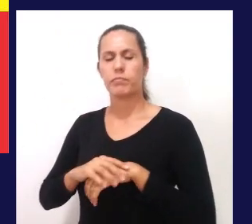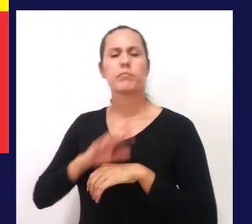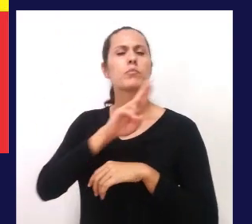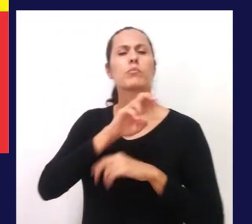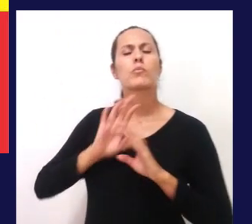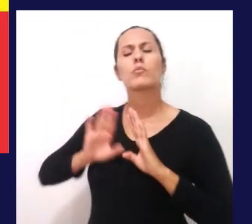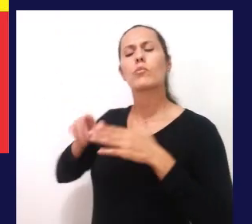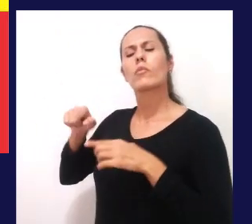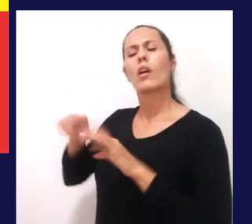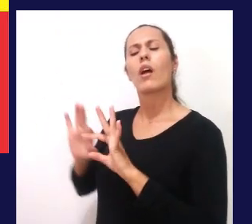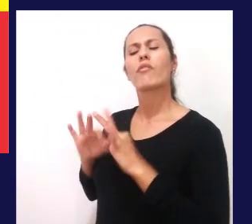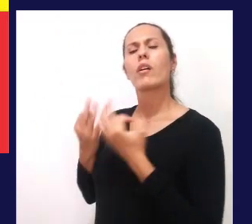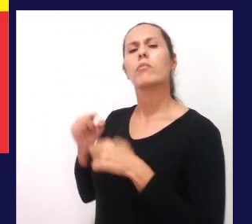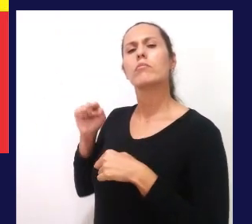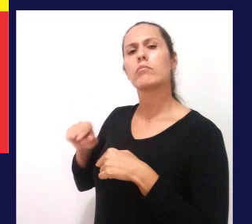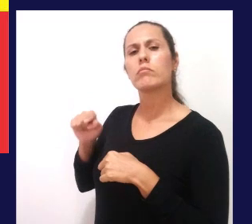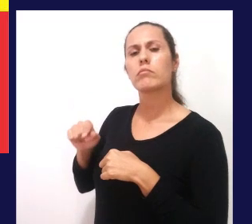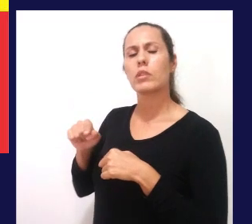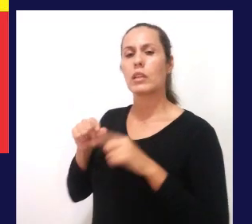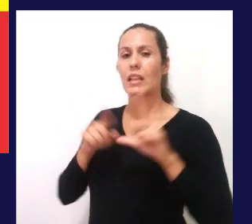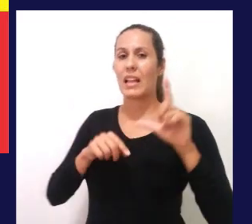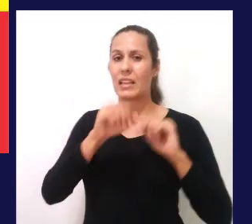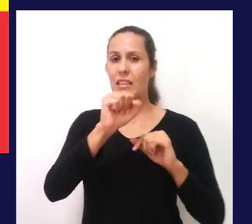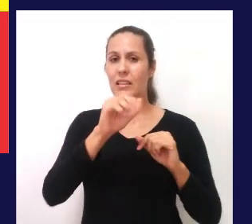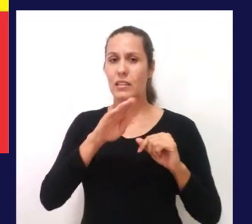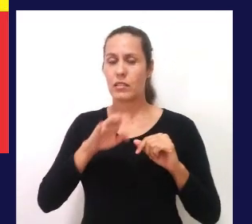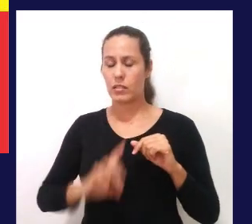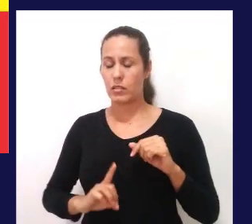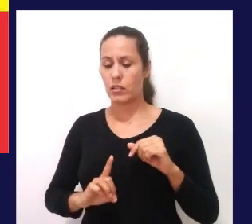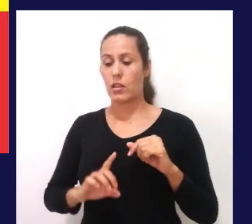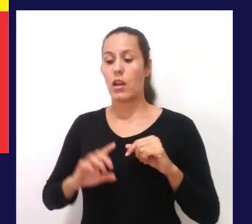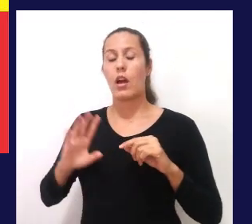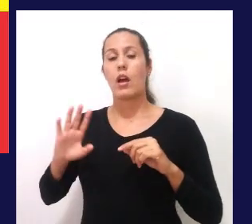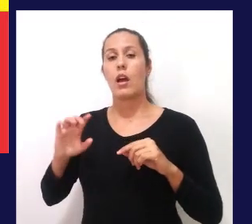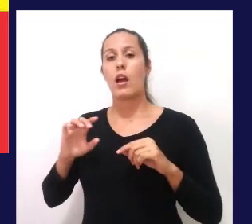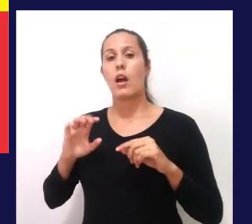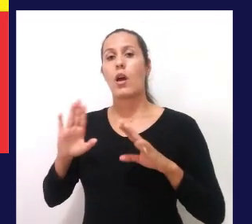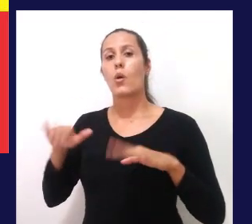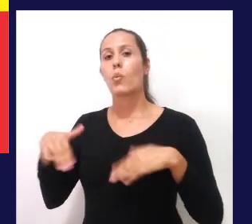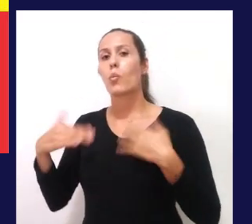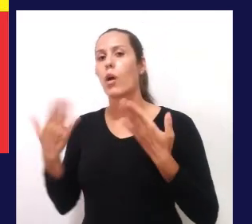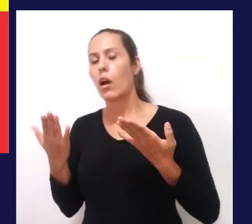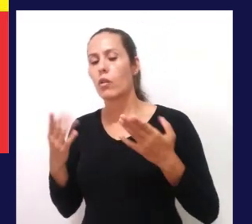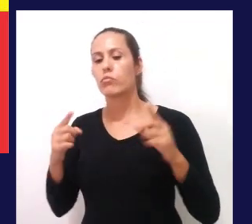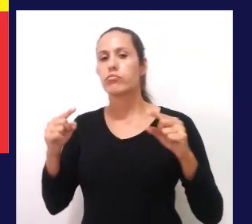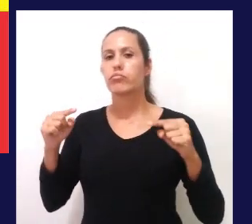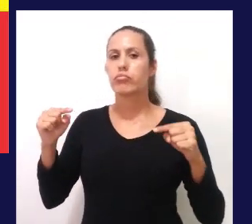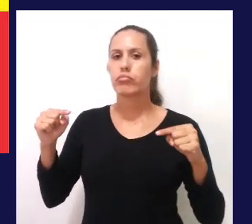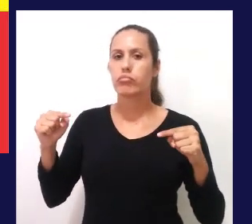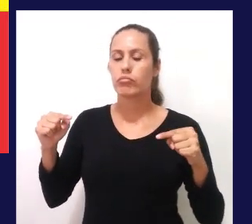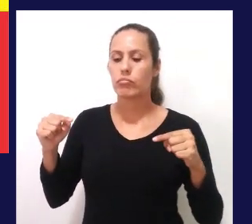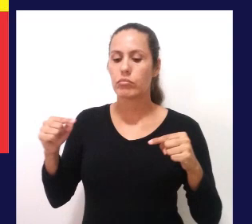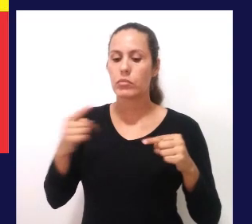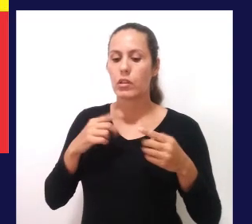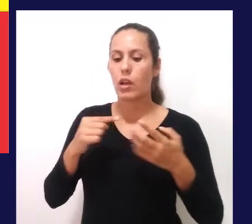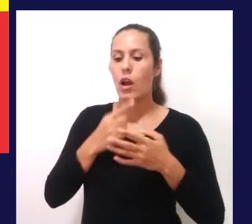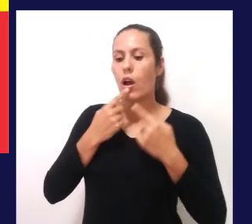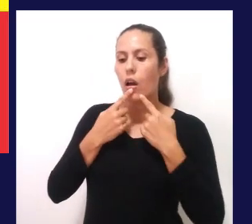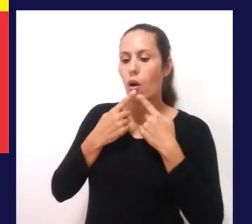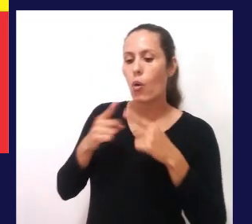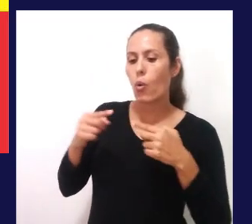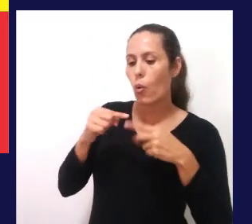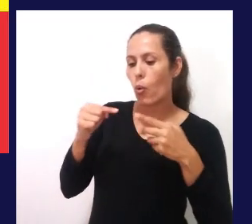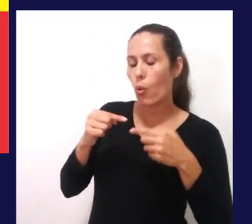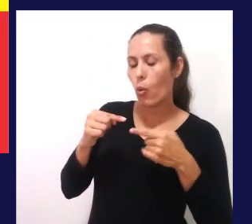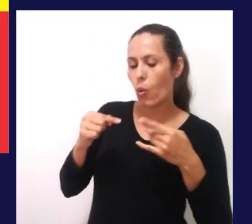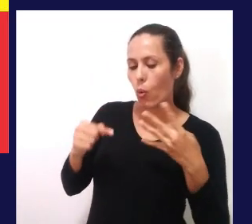No que diz respeito à família, qual das alternativas abaixo reflete uma atitude que produz